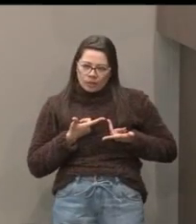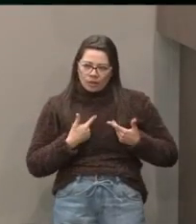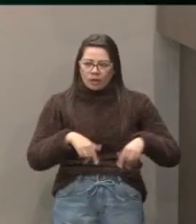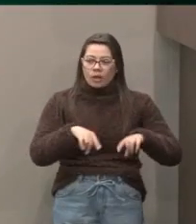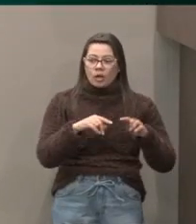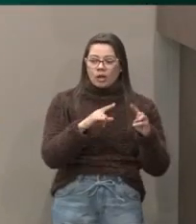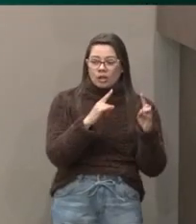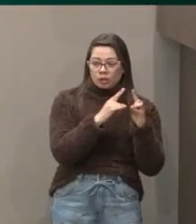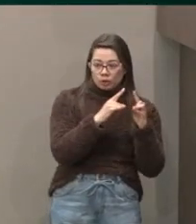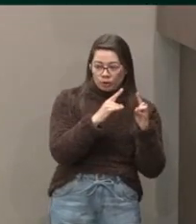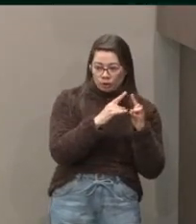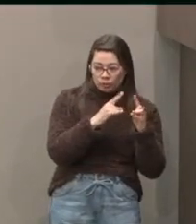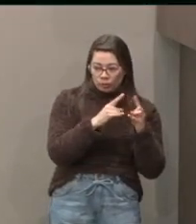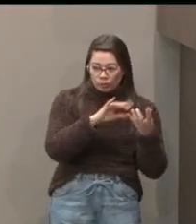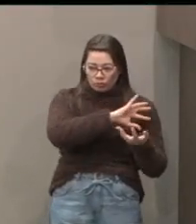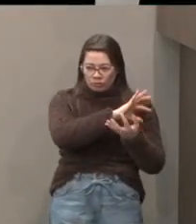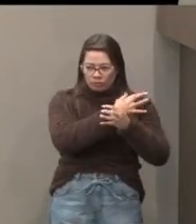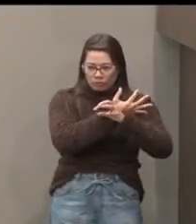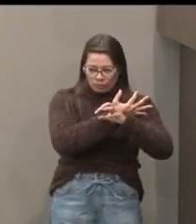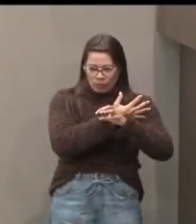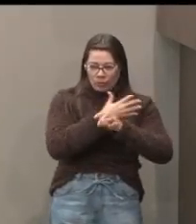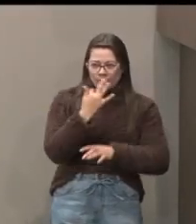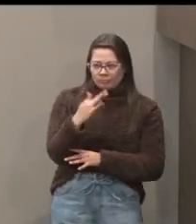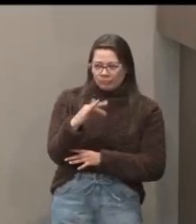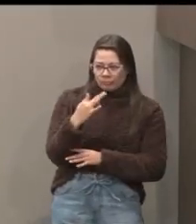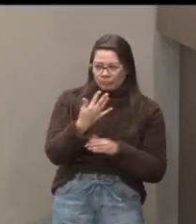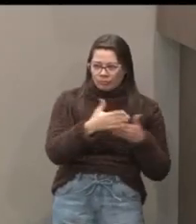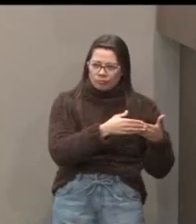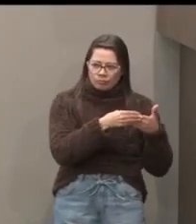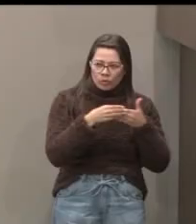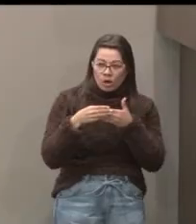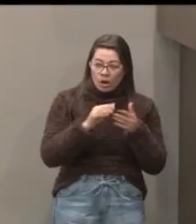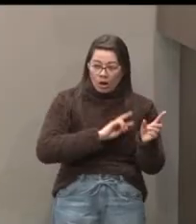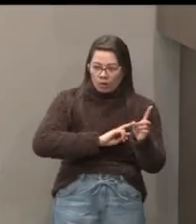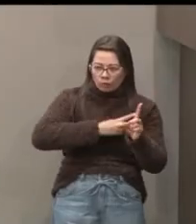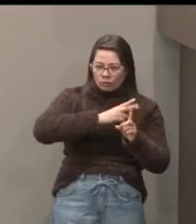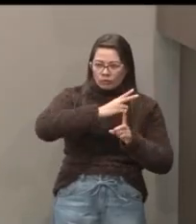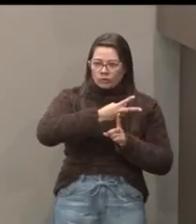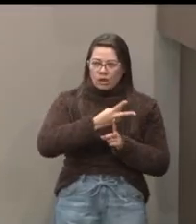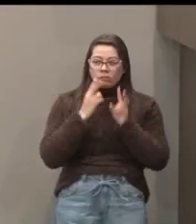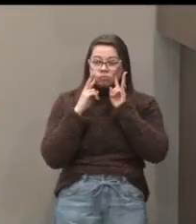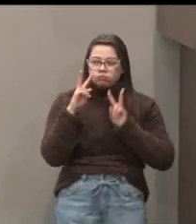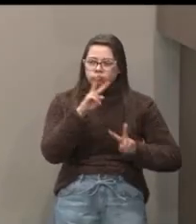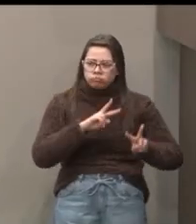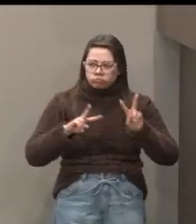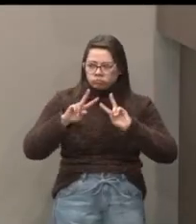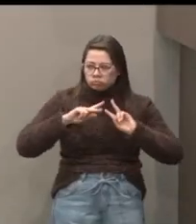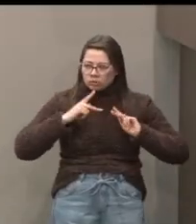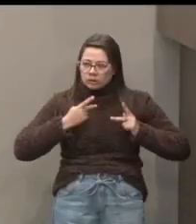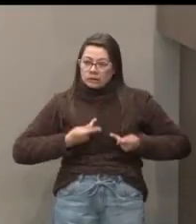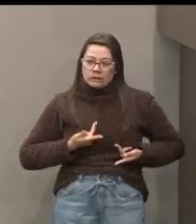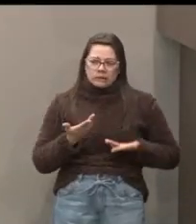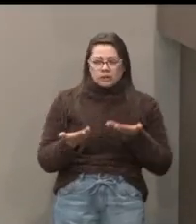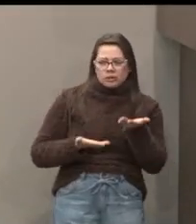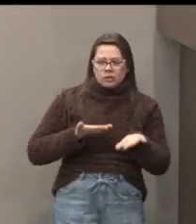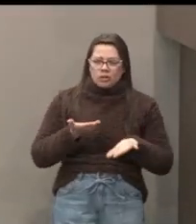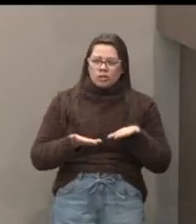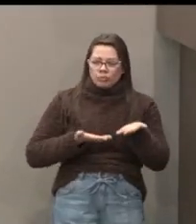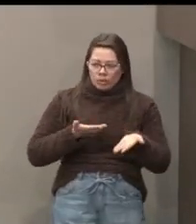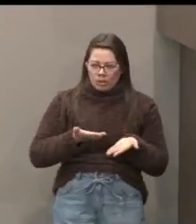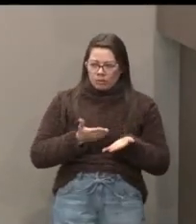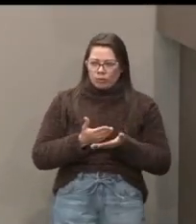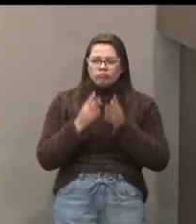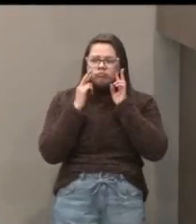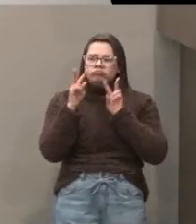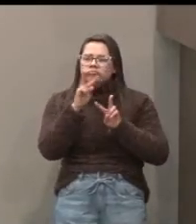de Ortopedia e Traumatologia nasceu guiado pela inovação e uma visão humanista no atendimento.